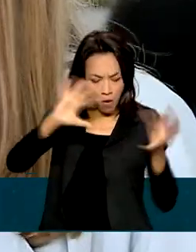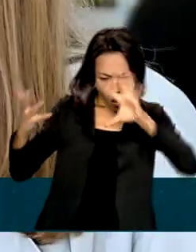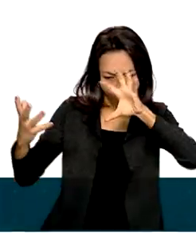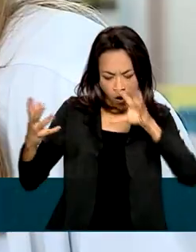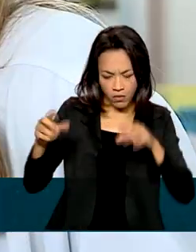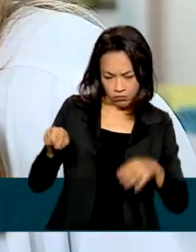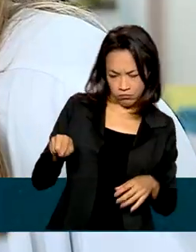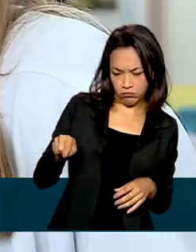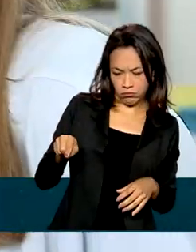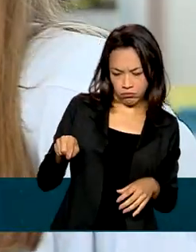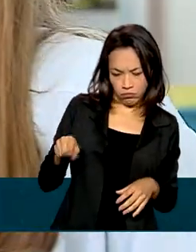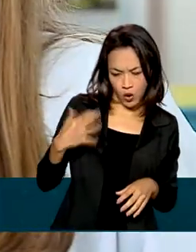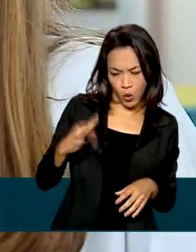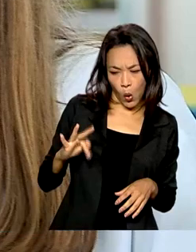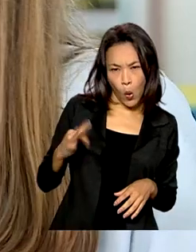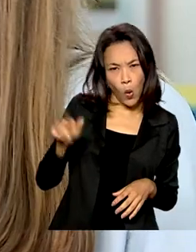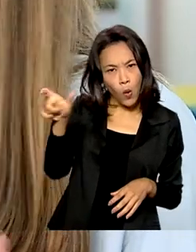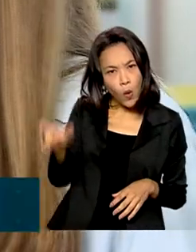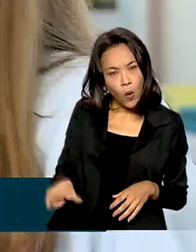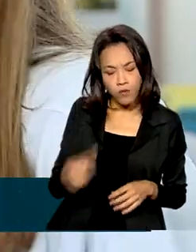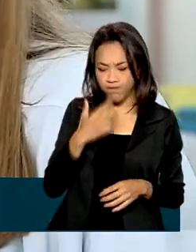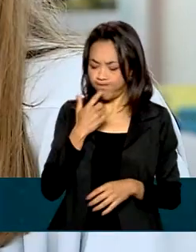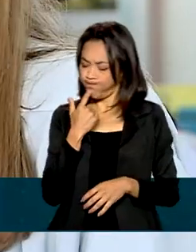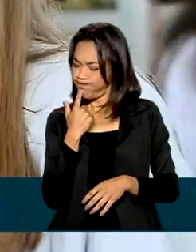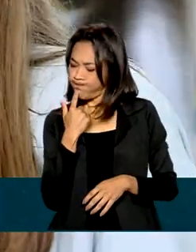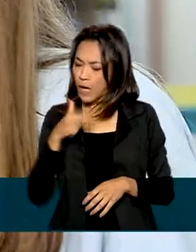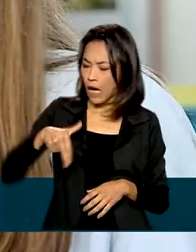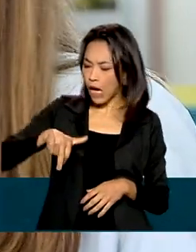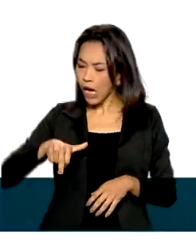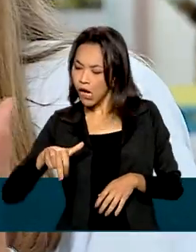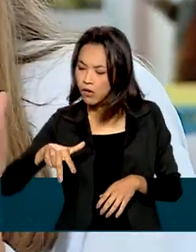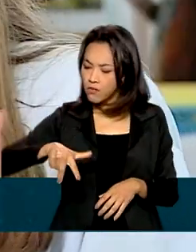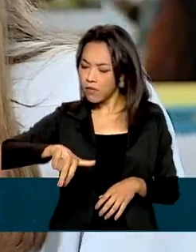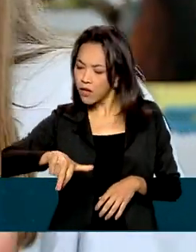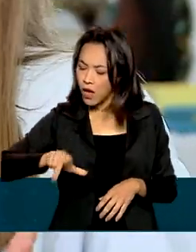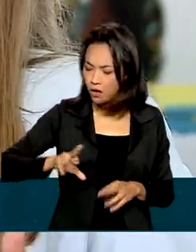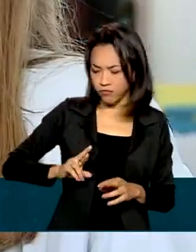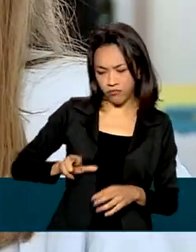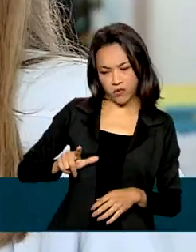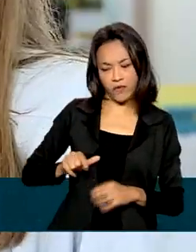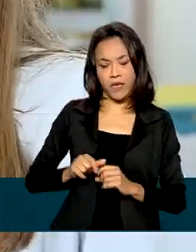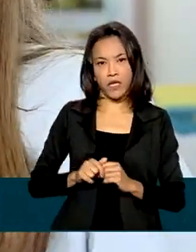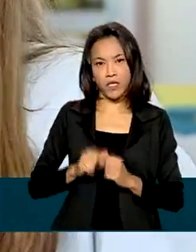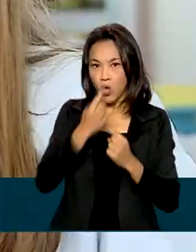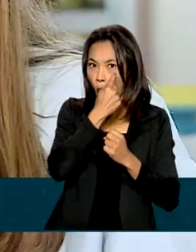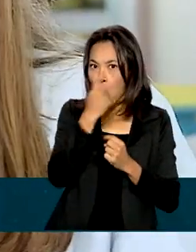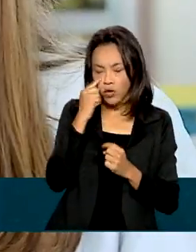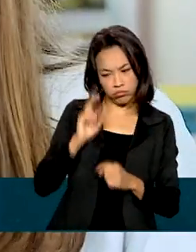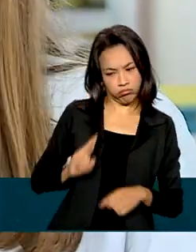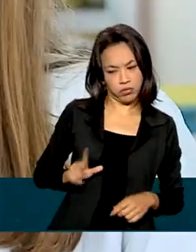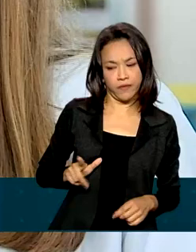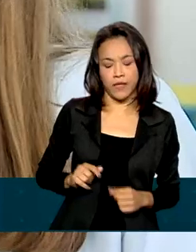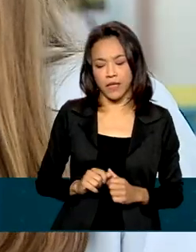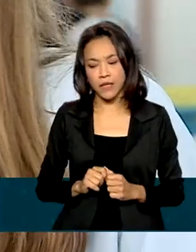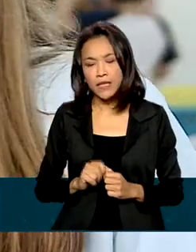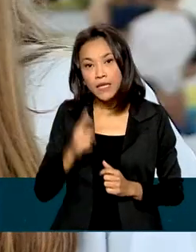comportamento, dor, mudança no seu caminhar, uma dança dos olhos, tudo você tem que